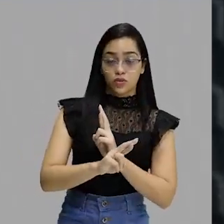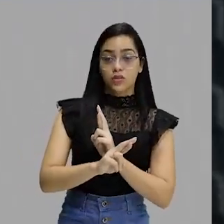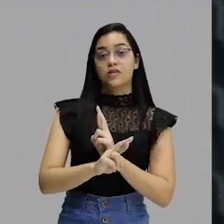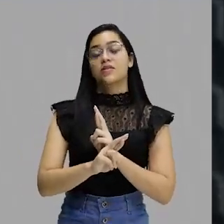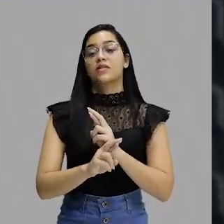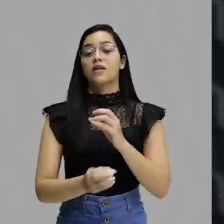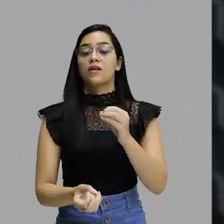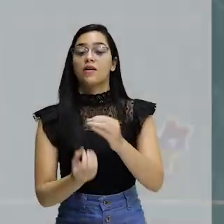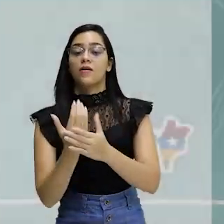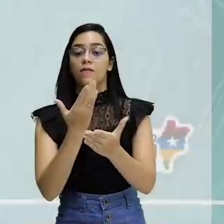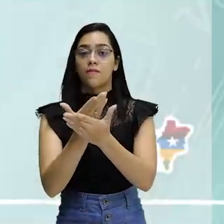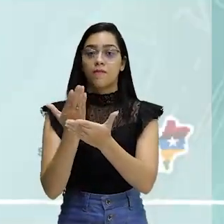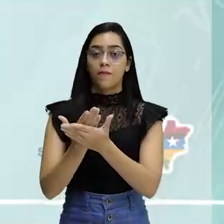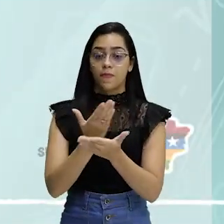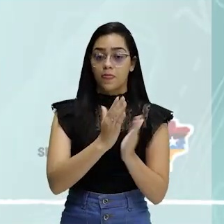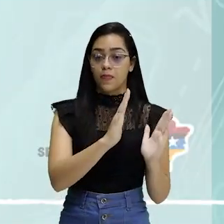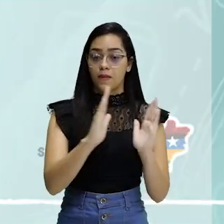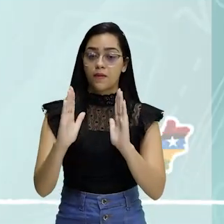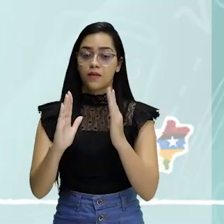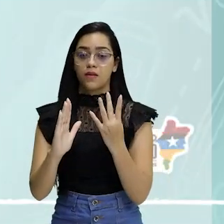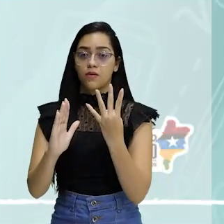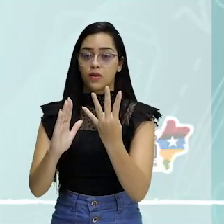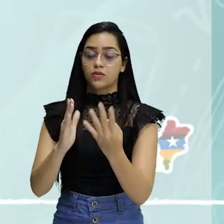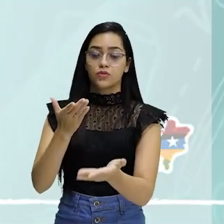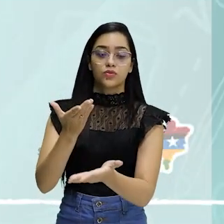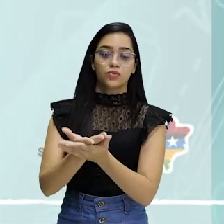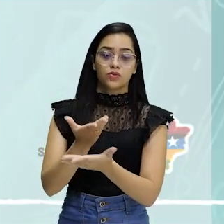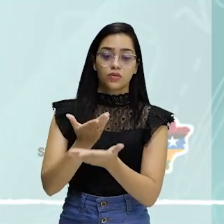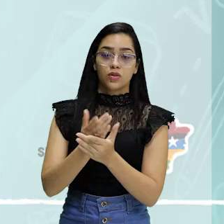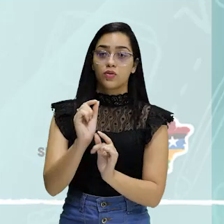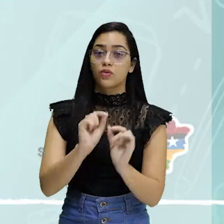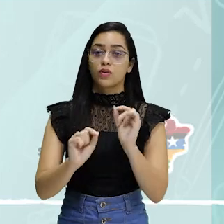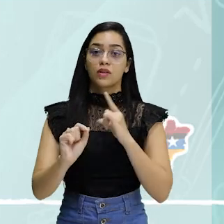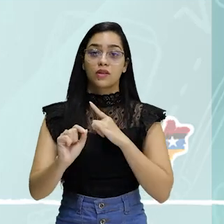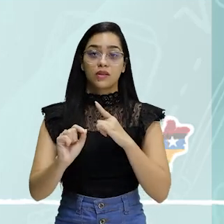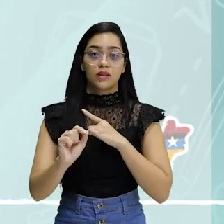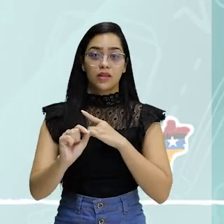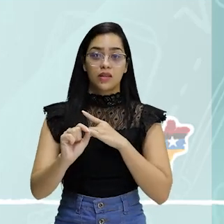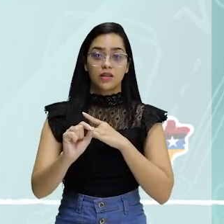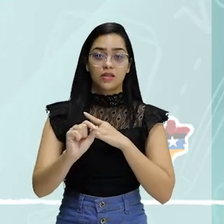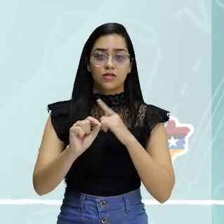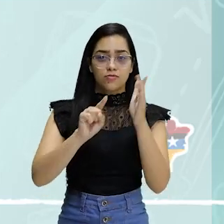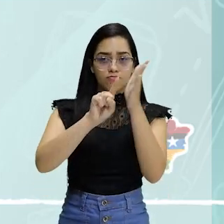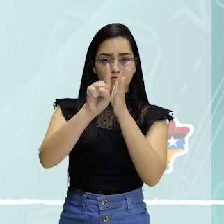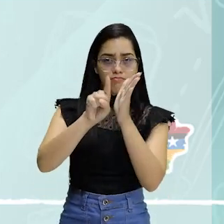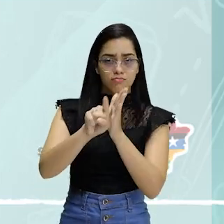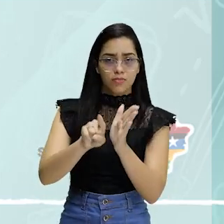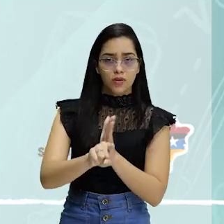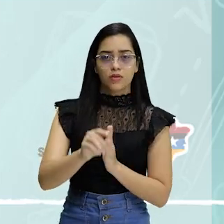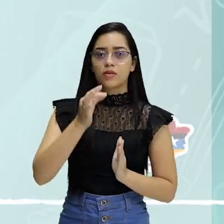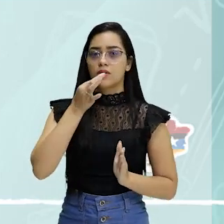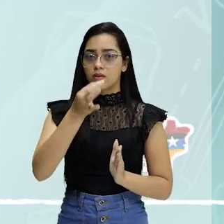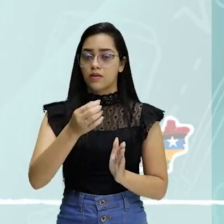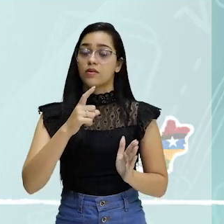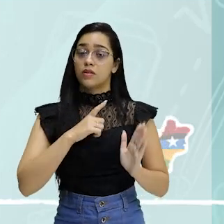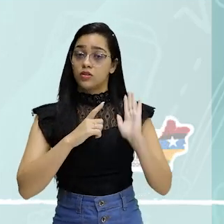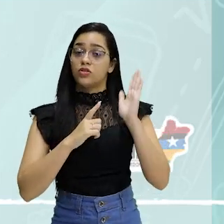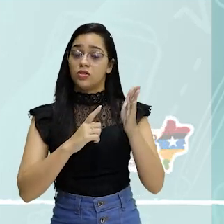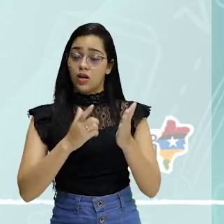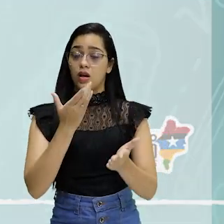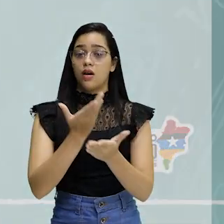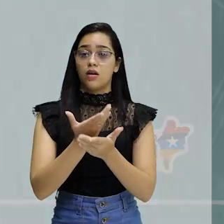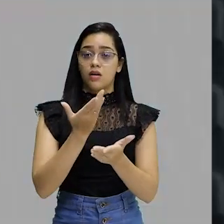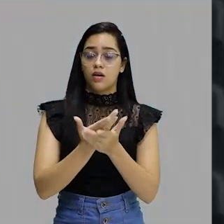ecológicas. Já na parte 4 nós vamos estudar por meio de exercícios comentados. Nós já tivemos a aula sobre relações